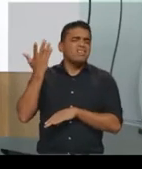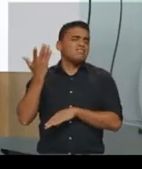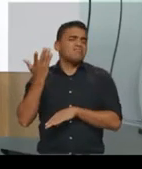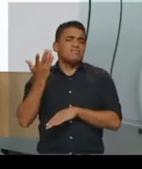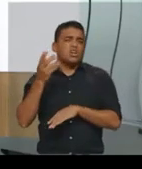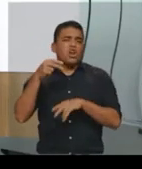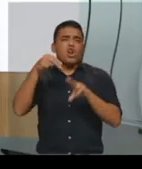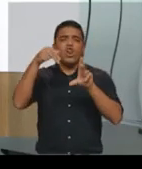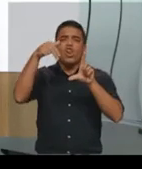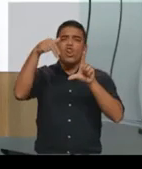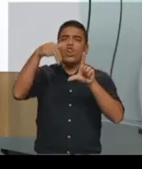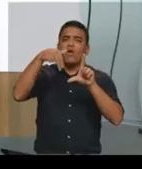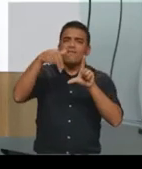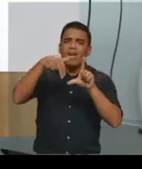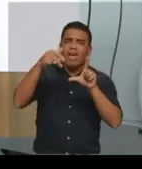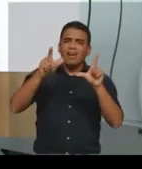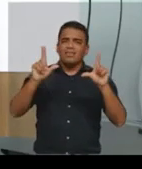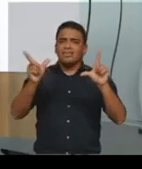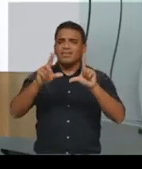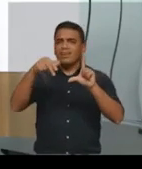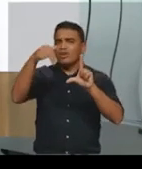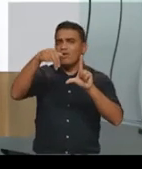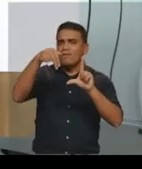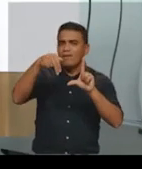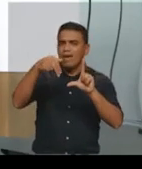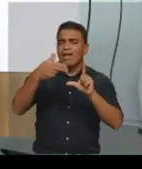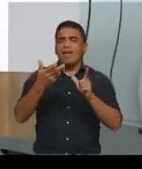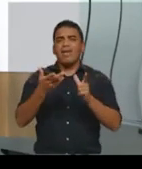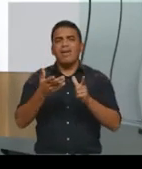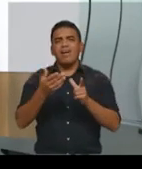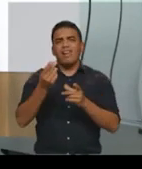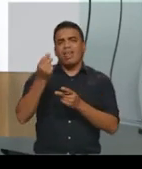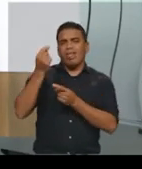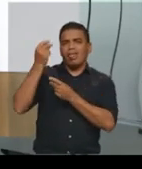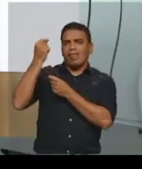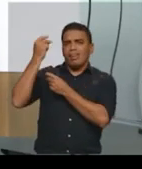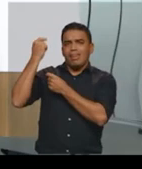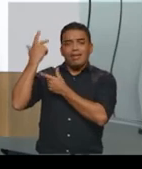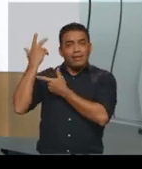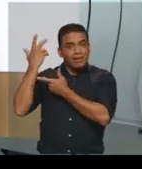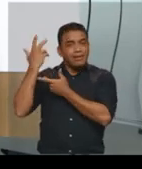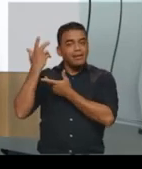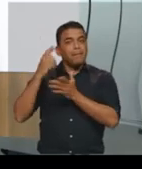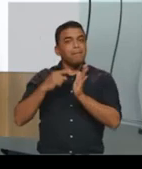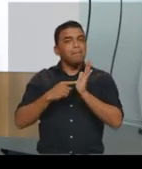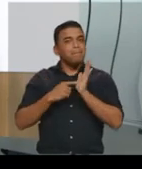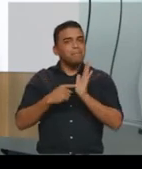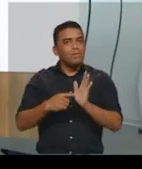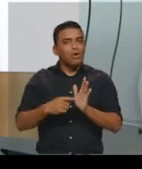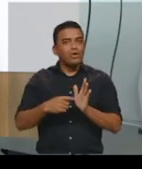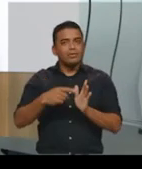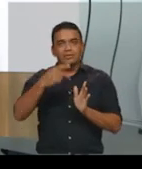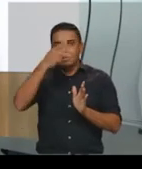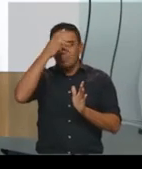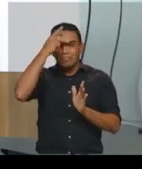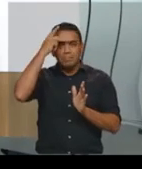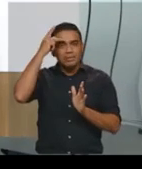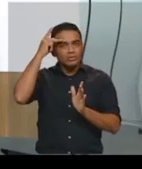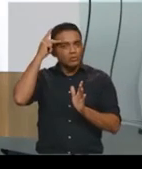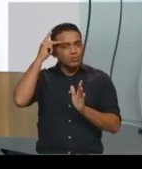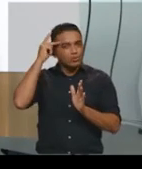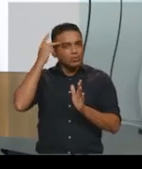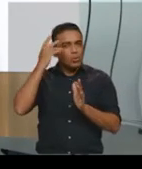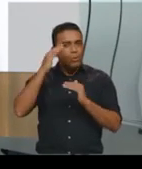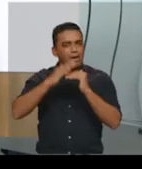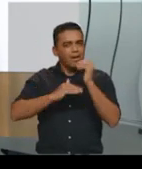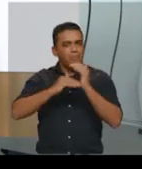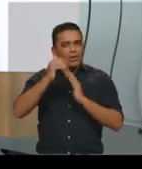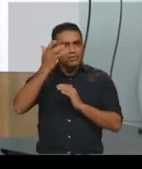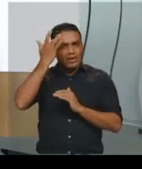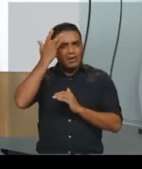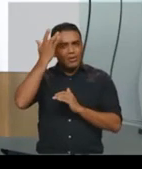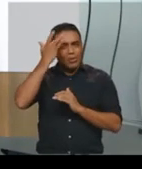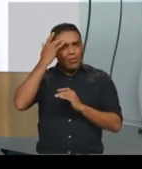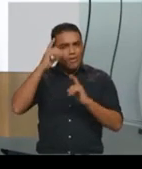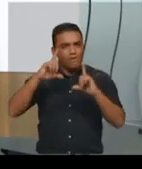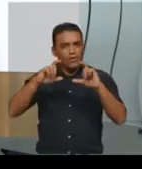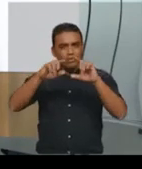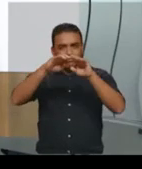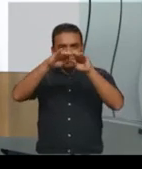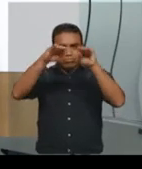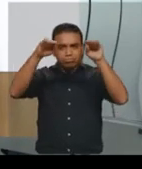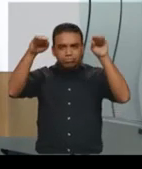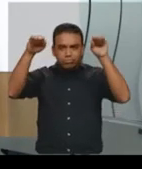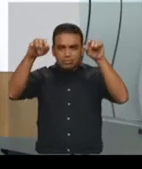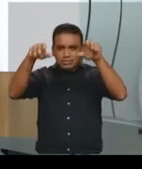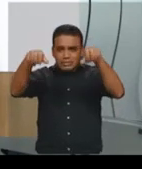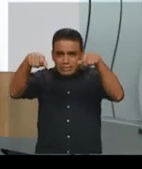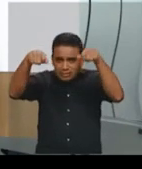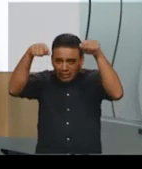mesmo em novelas. Essas novelas de época, né? Quando você tem o aparato, né, que eles usavam para tirar aquela caixa preta